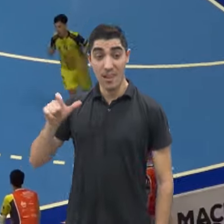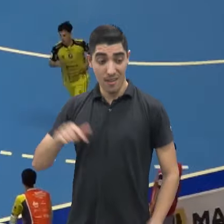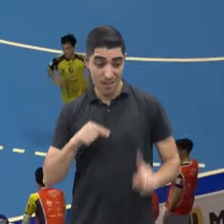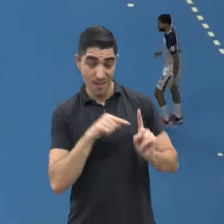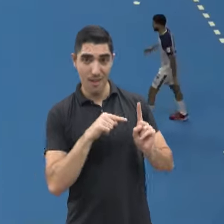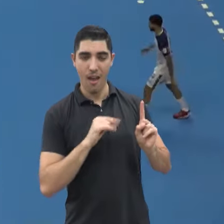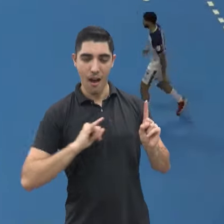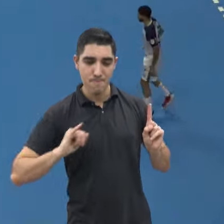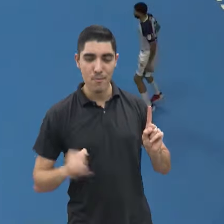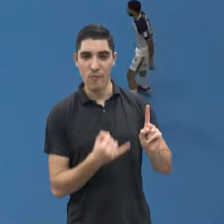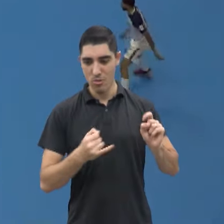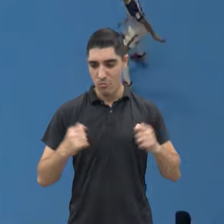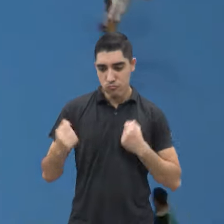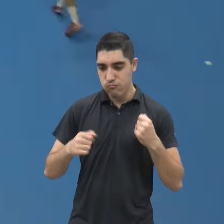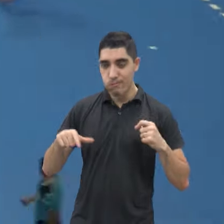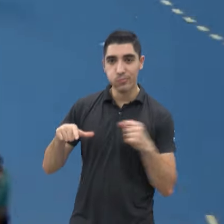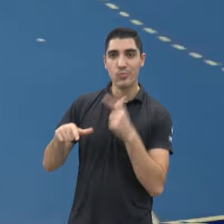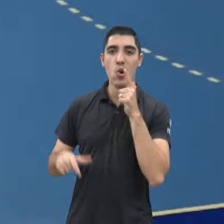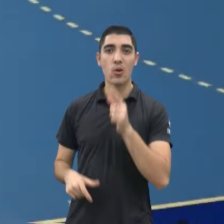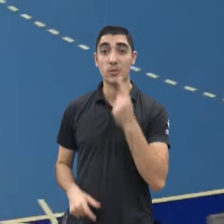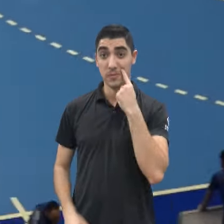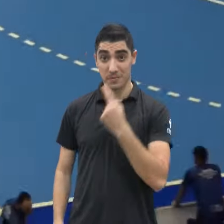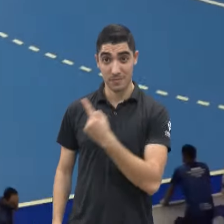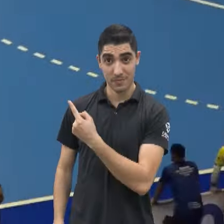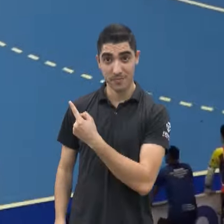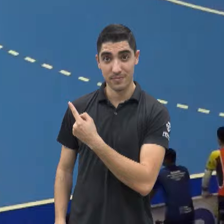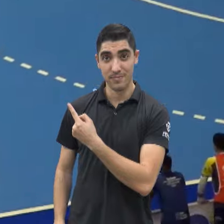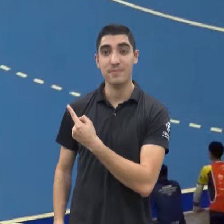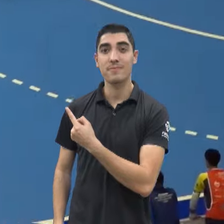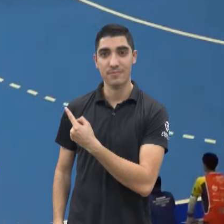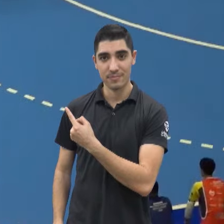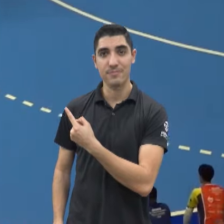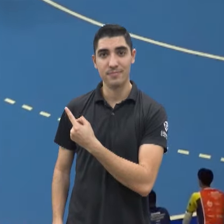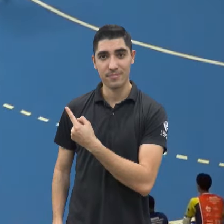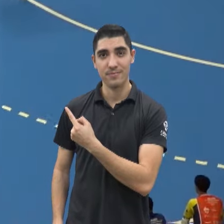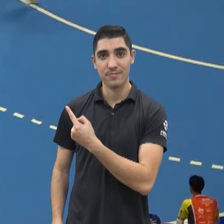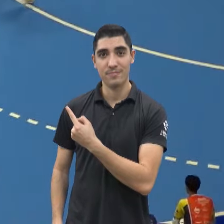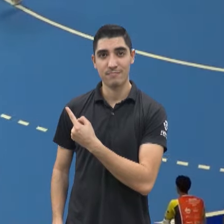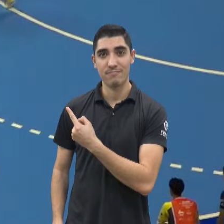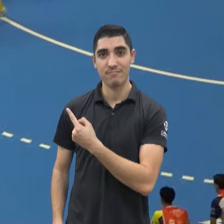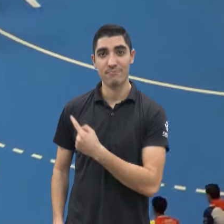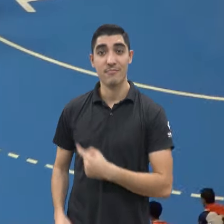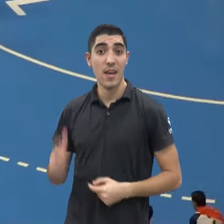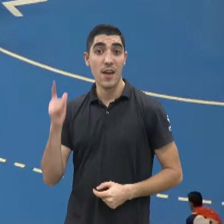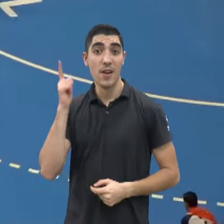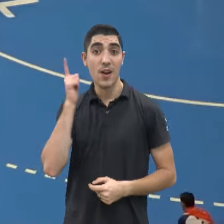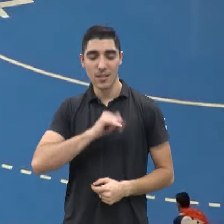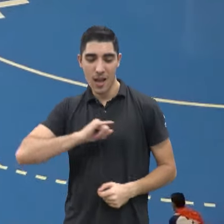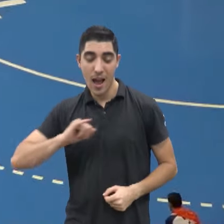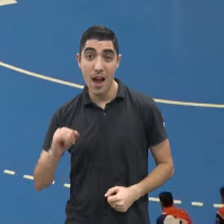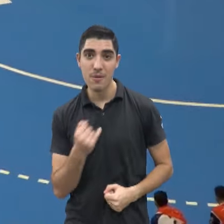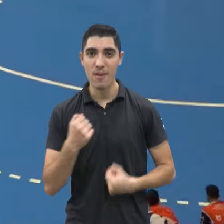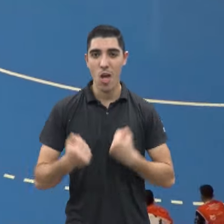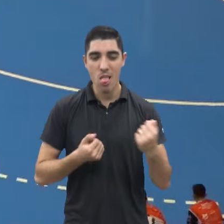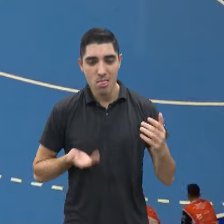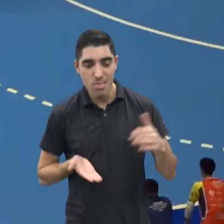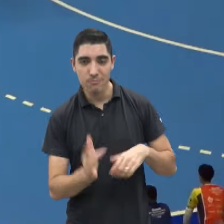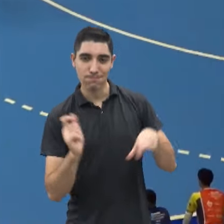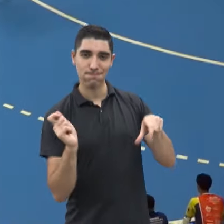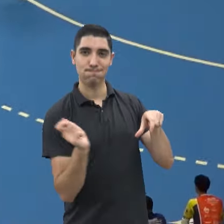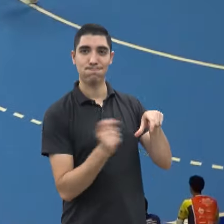do Jaraguá. Olha o detalhe, na jogada que começou com o próprio William, ele tocou para Custódio, que segurou e voltou para o